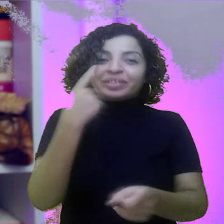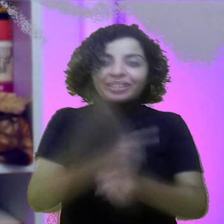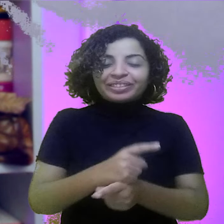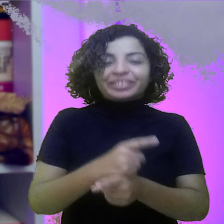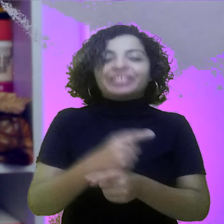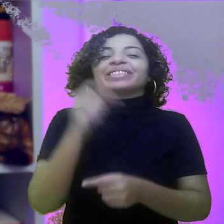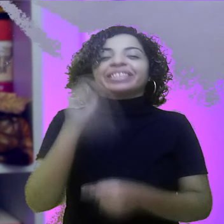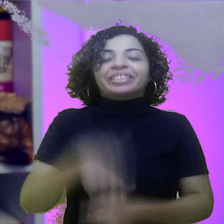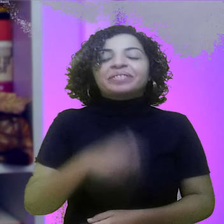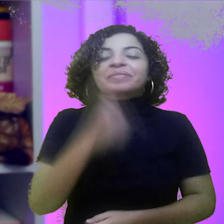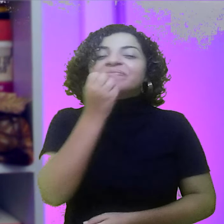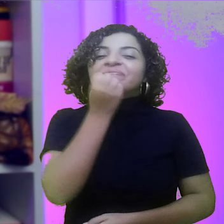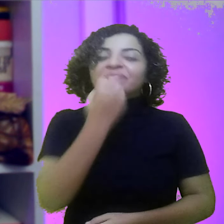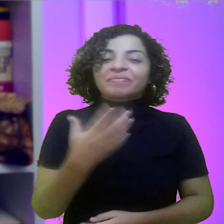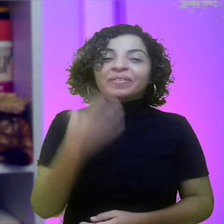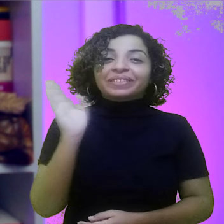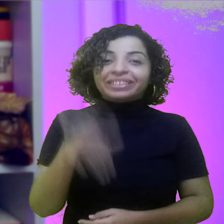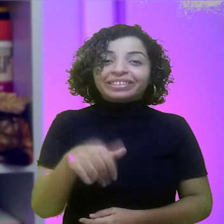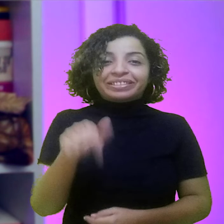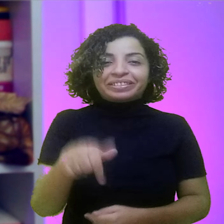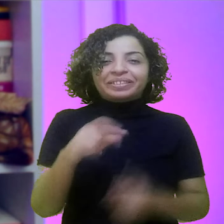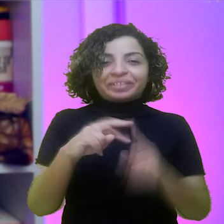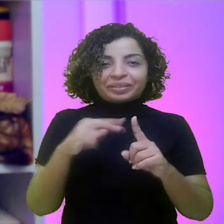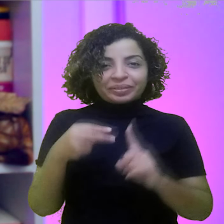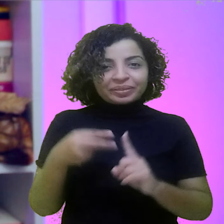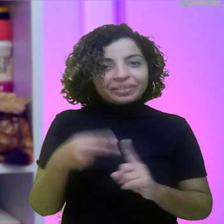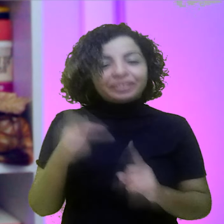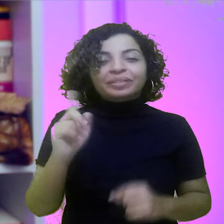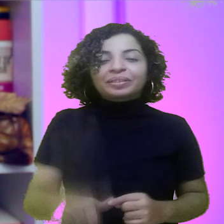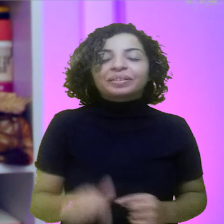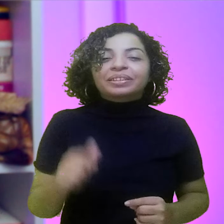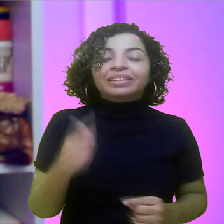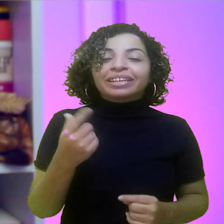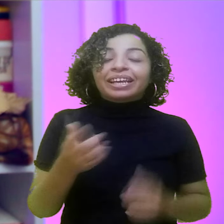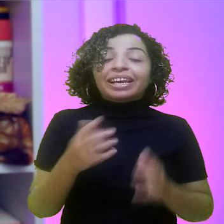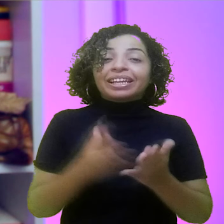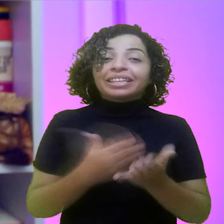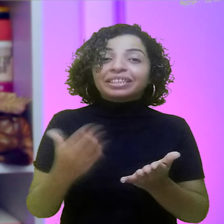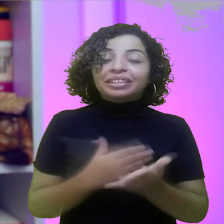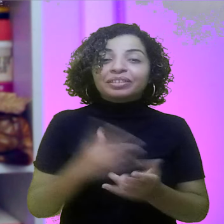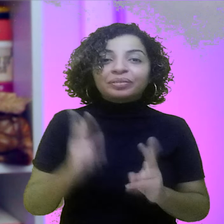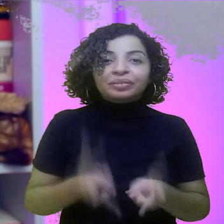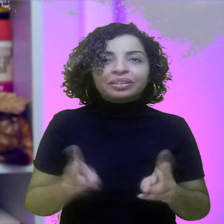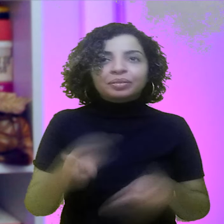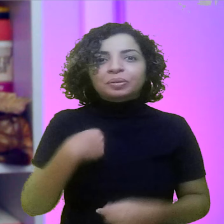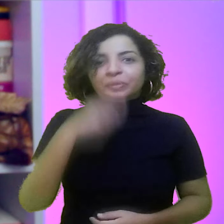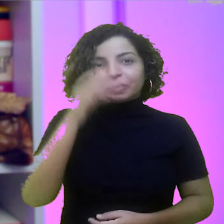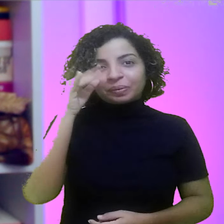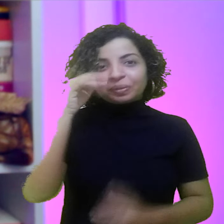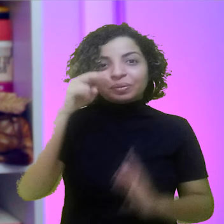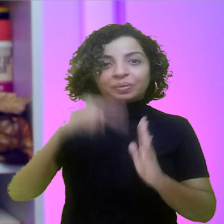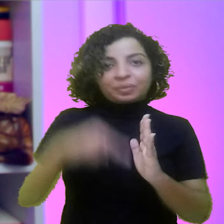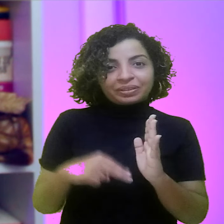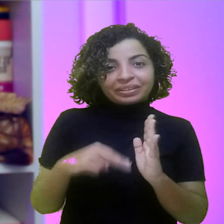O Voz, para a gente trazer aqui para o canal. É um livro que sempre fiquei muito curioso para